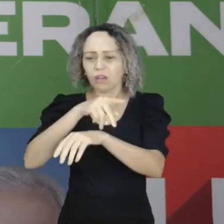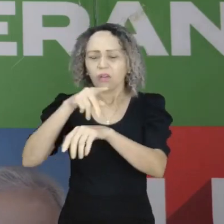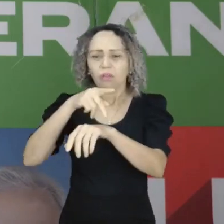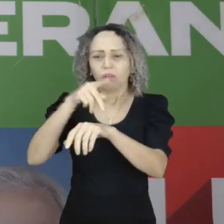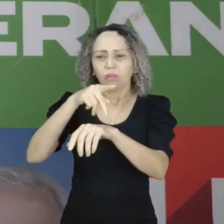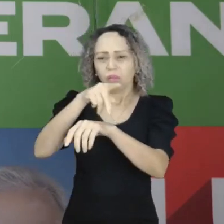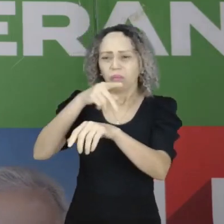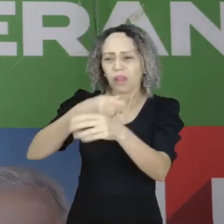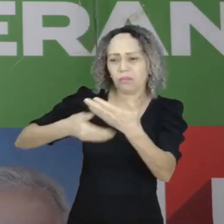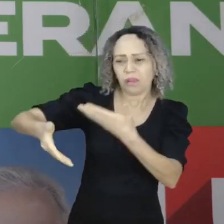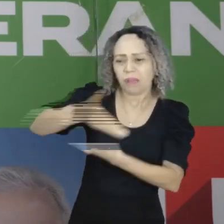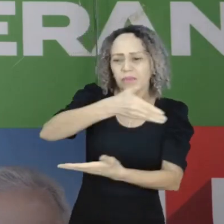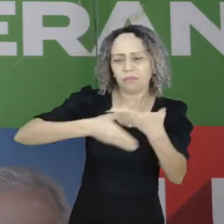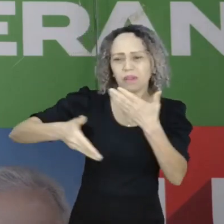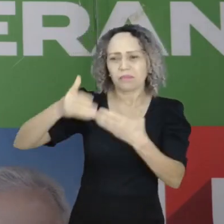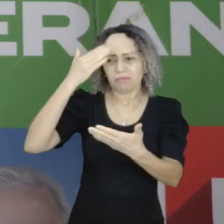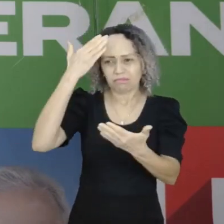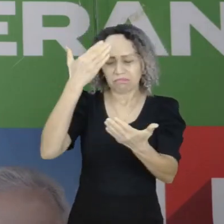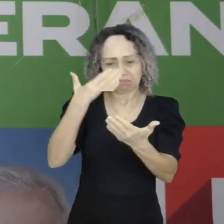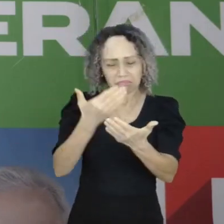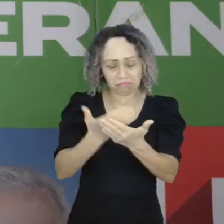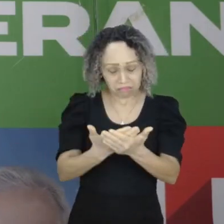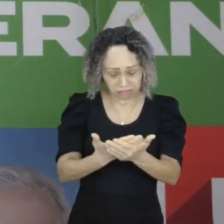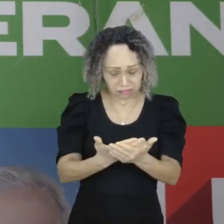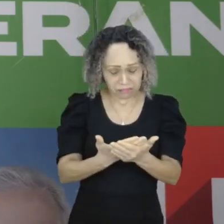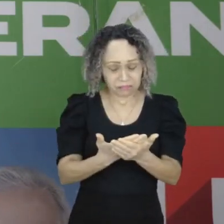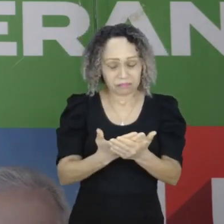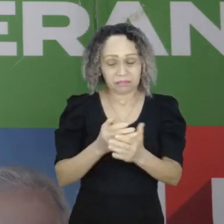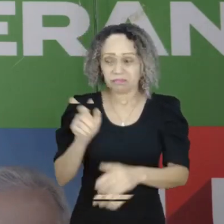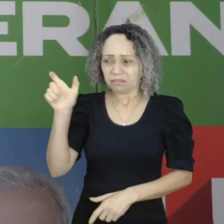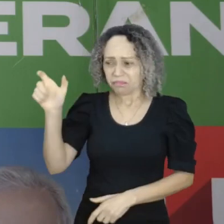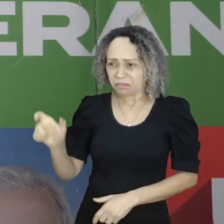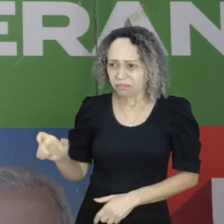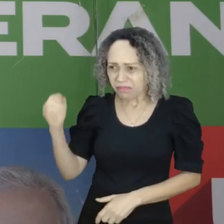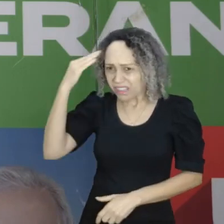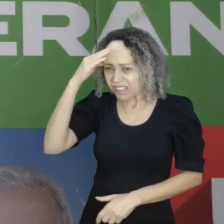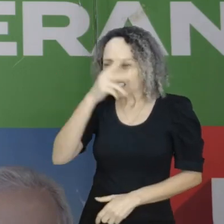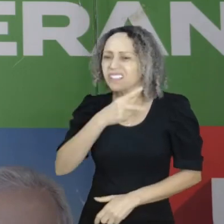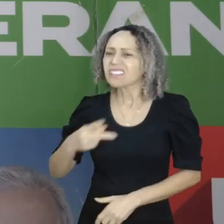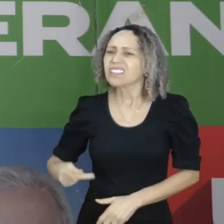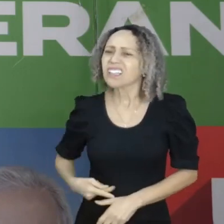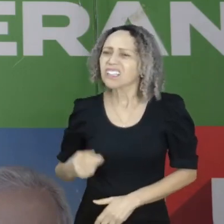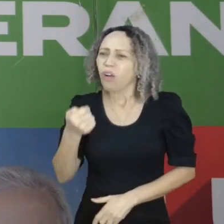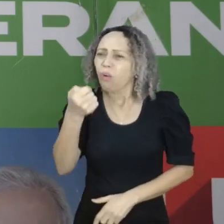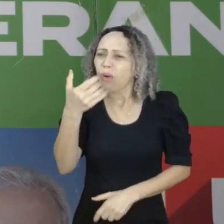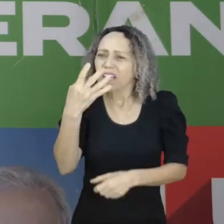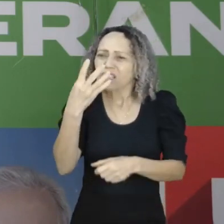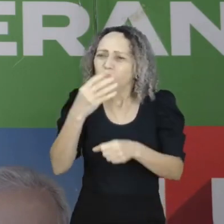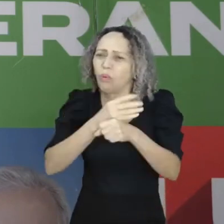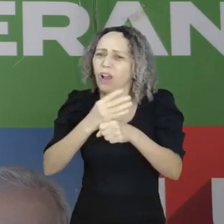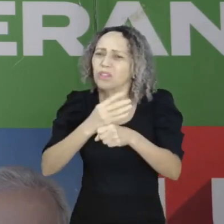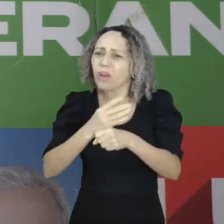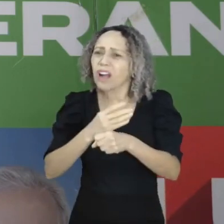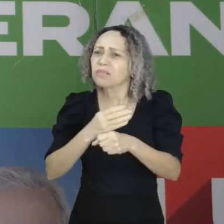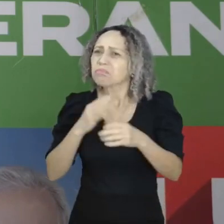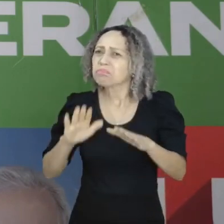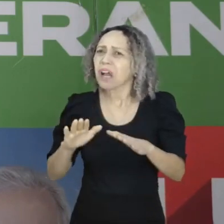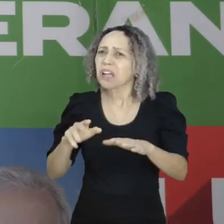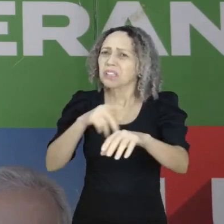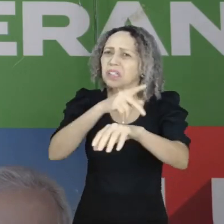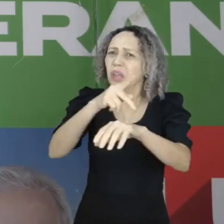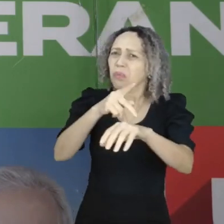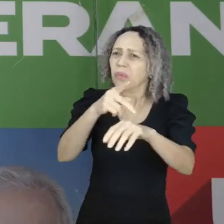relação internacional. Esse presidente está há 4 anos, ele praticamente não é convidado para visitar nenhum